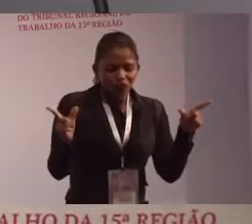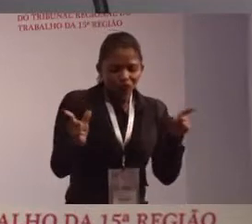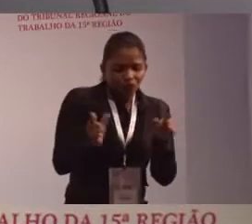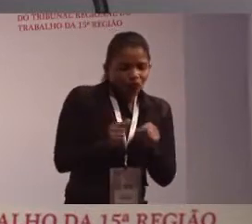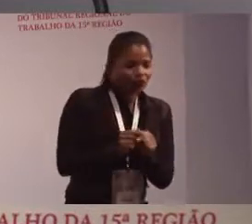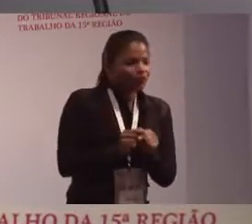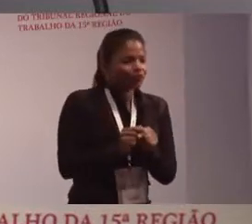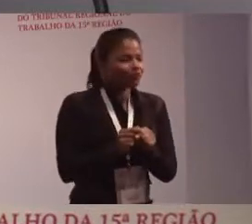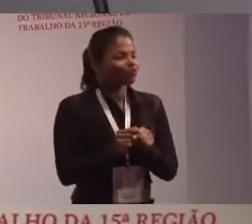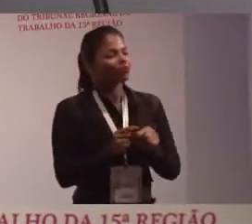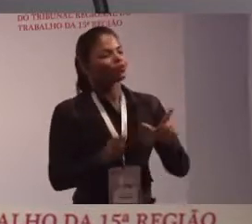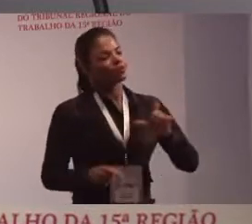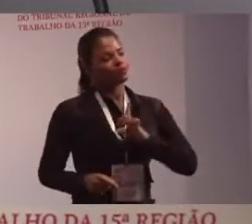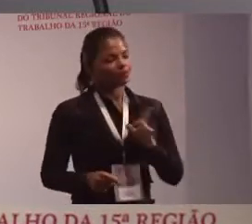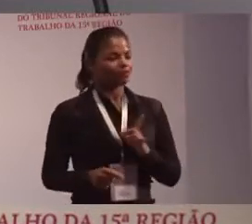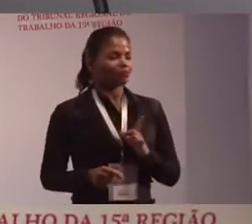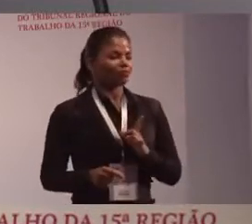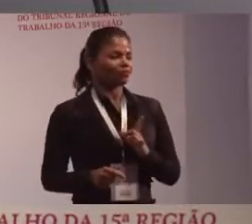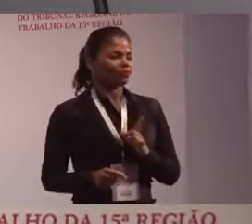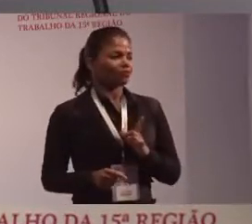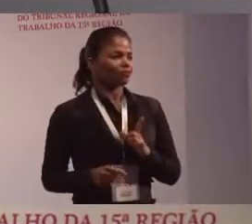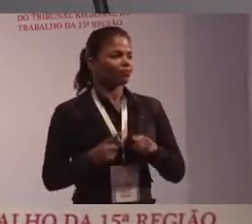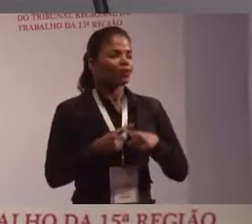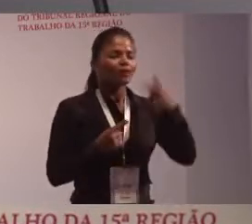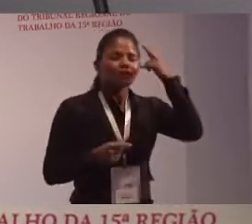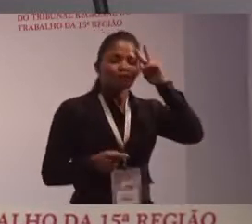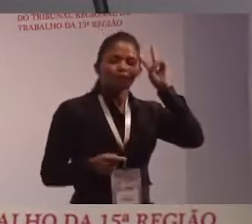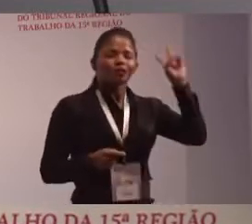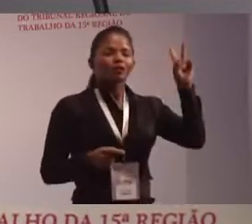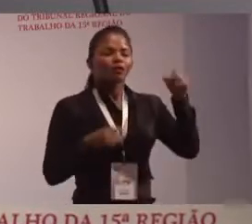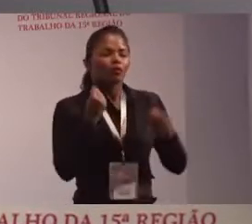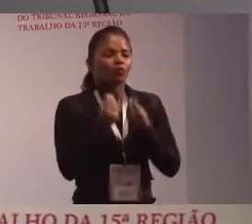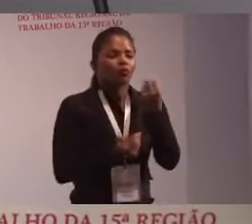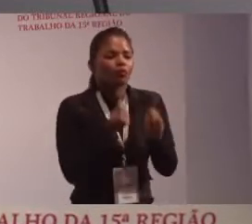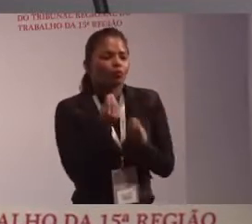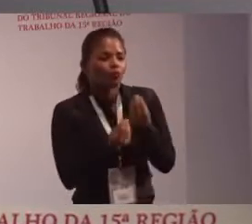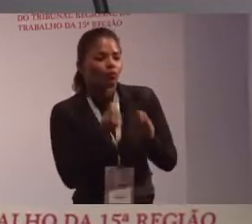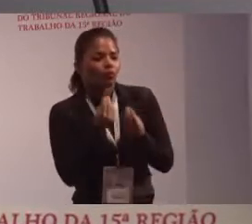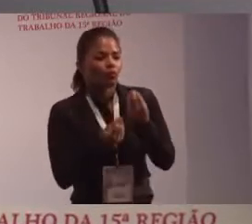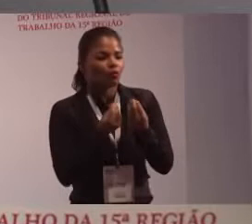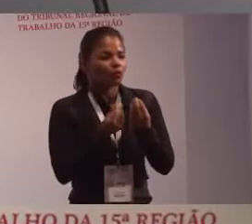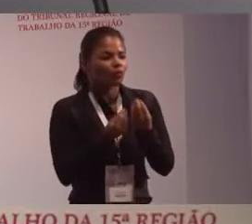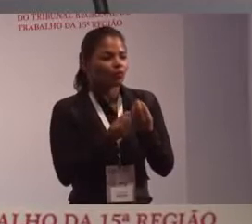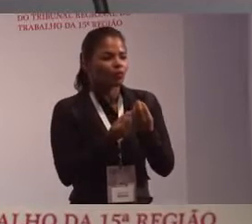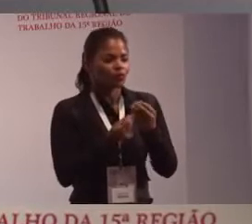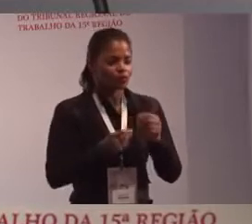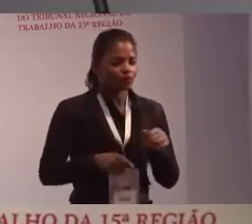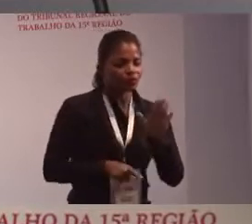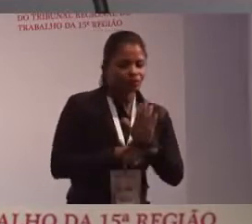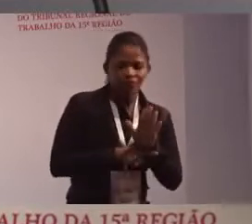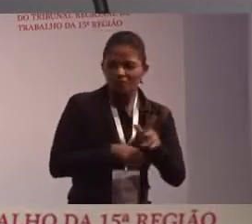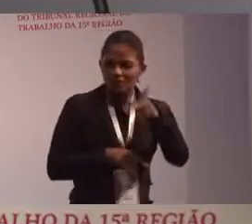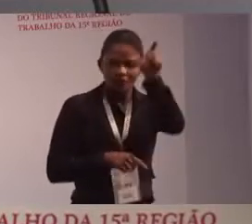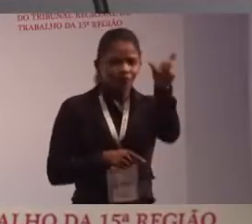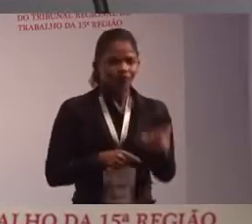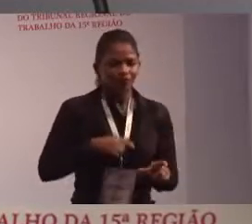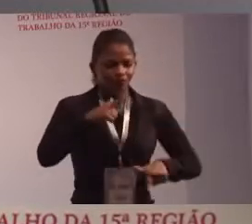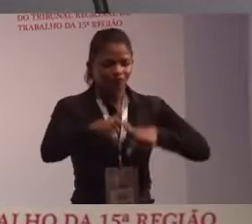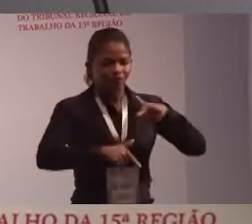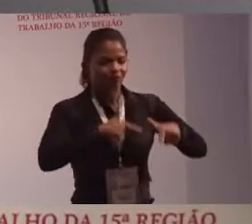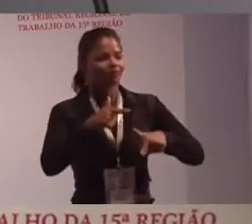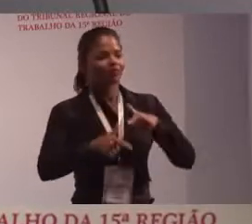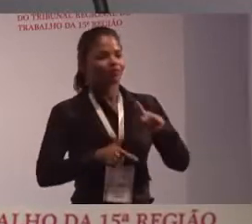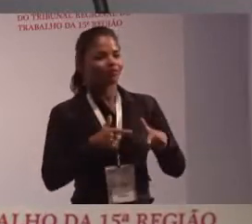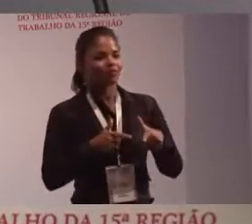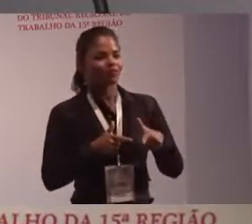ou diminuir o que temos, mas repensar como é que a gente pode cobrir pessoas que trabalham num modelo que não é mais um